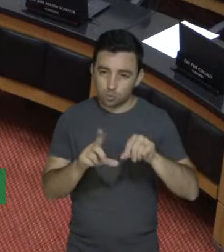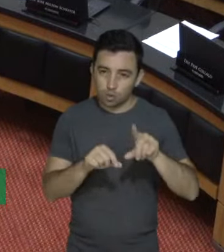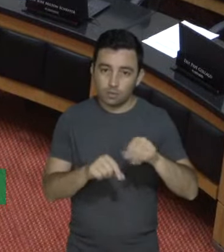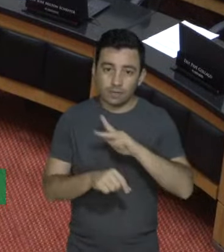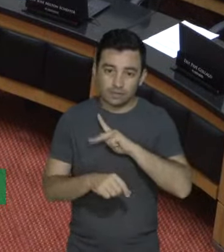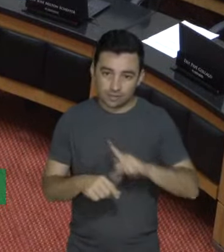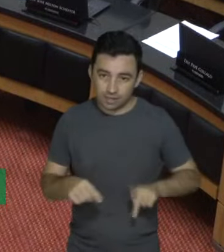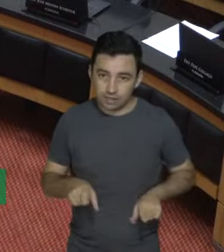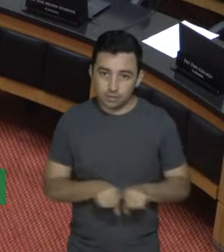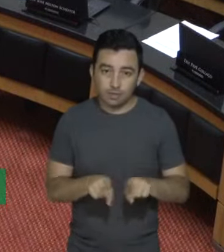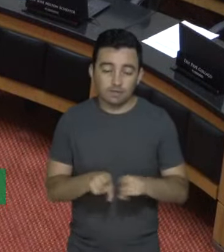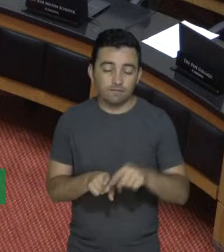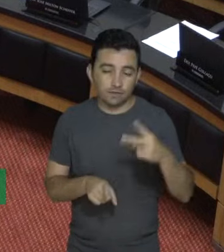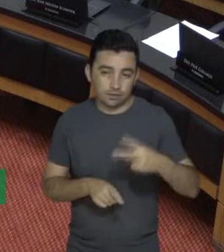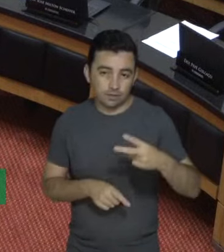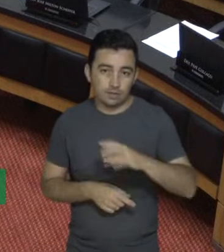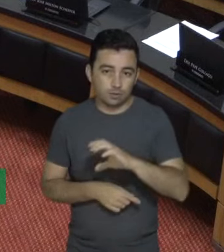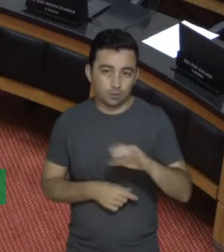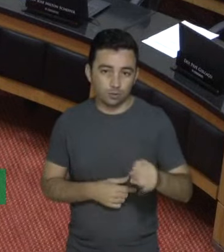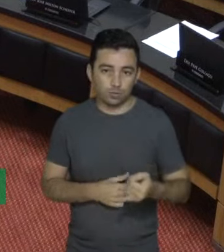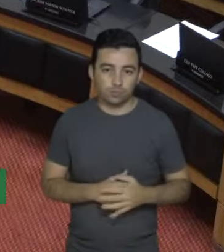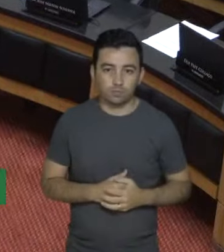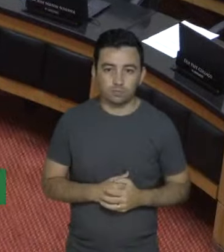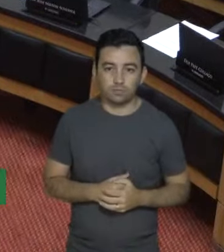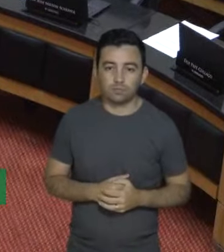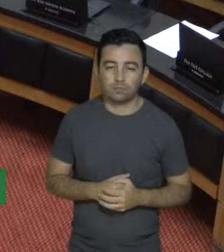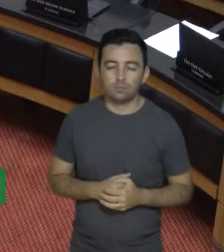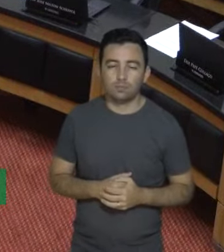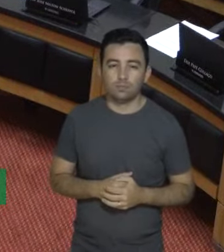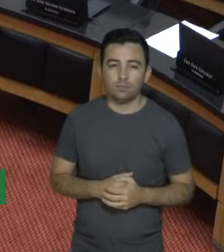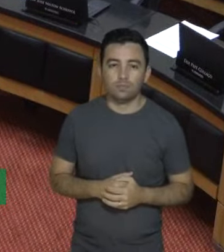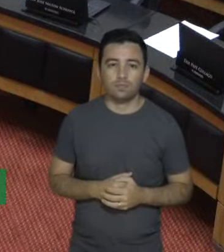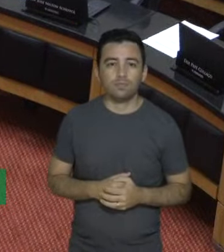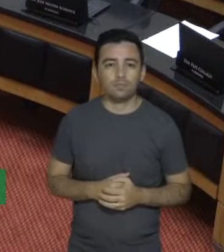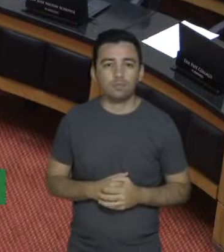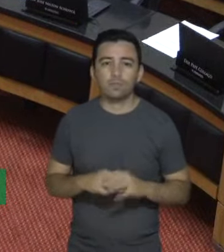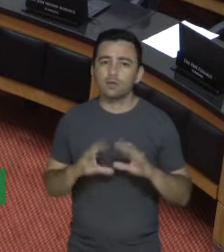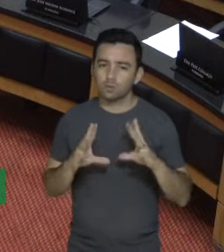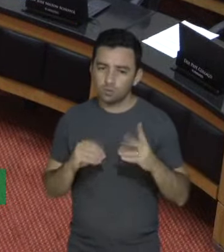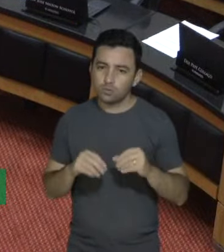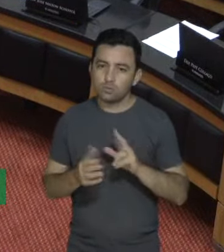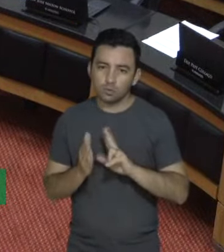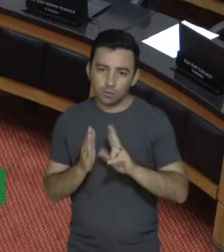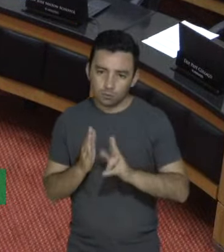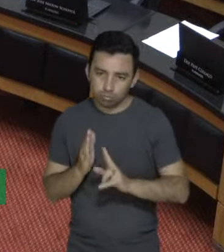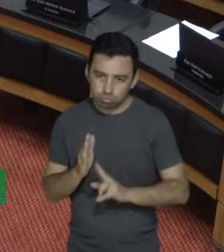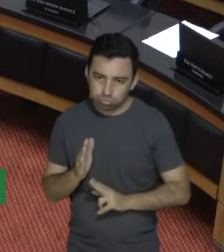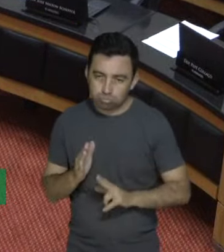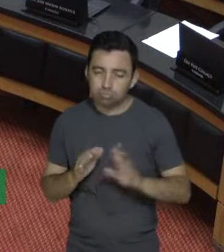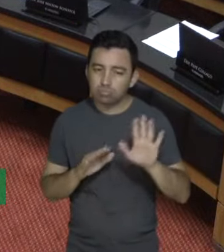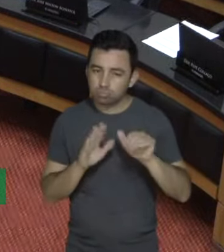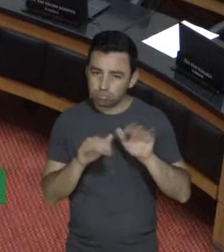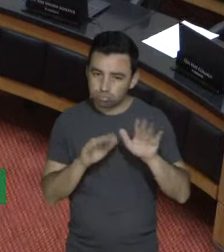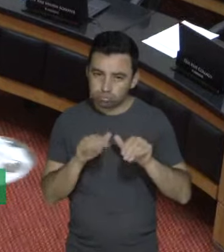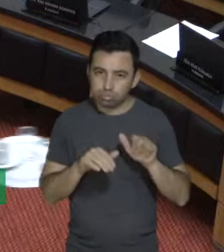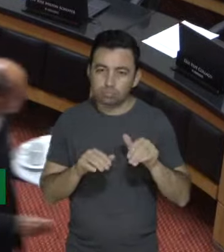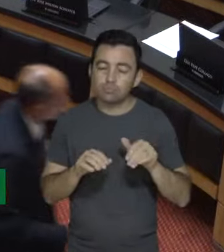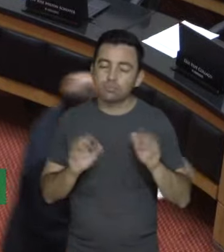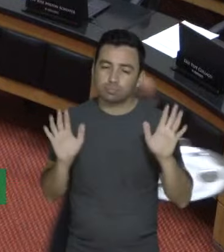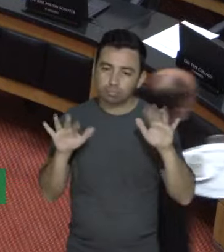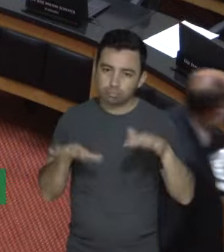e o vice da ccj Ok todos os componentes iluminados a pouco estão convocados